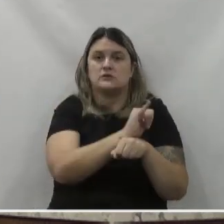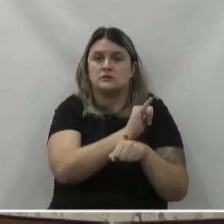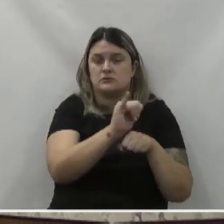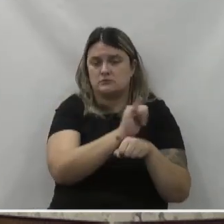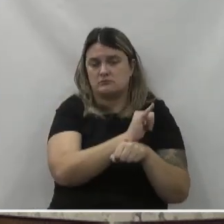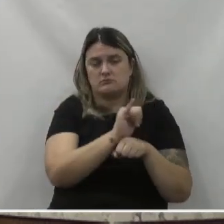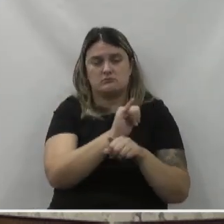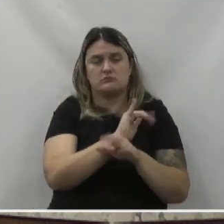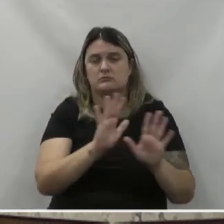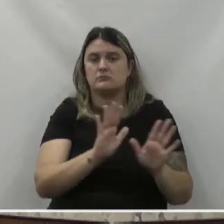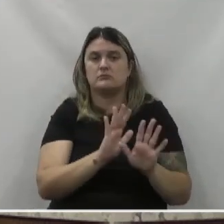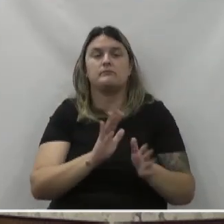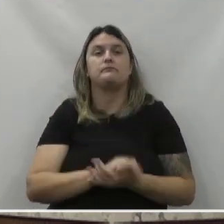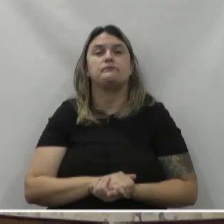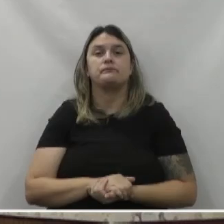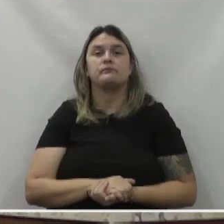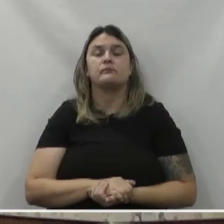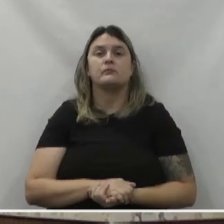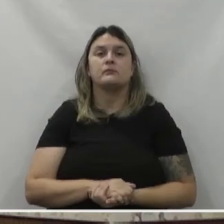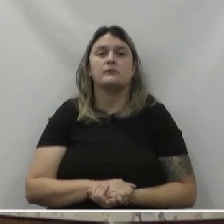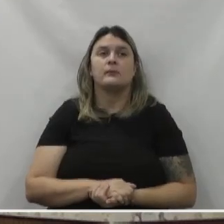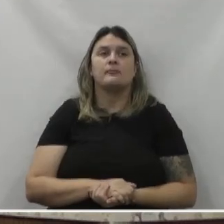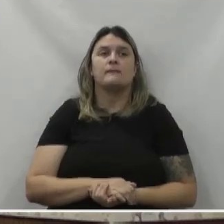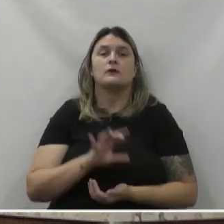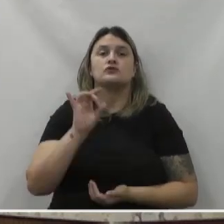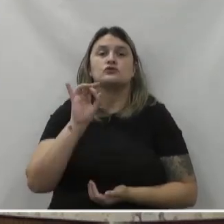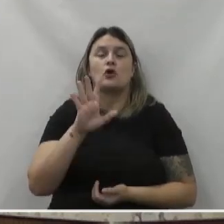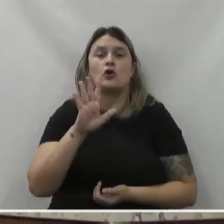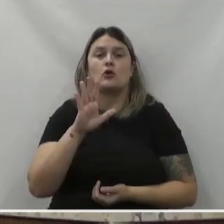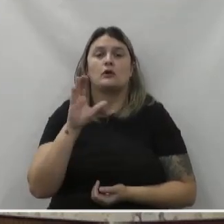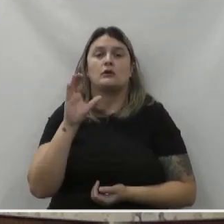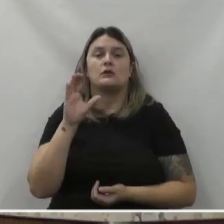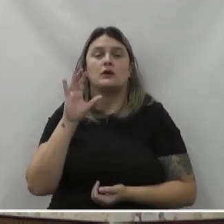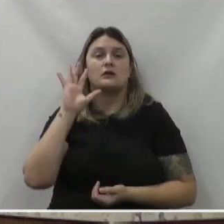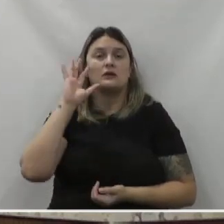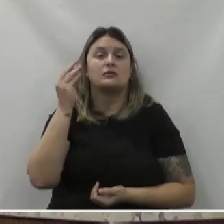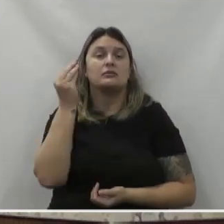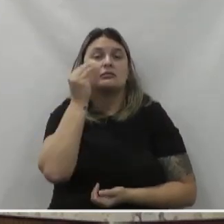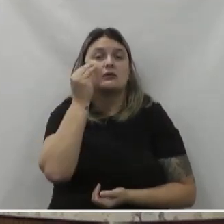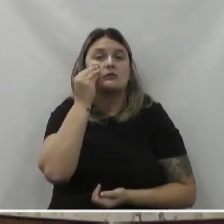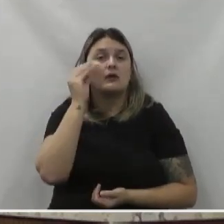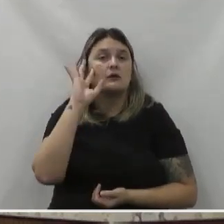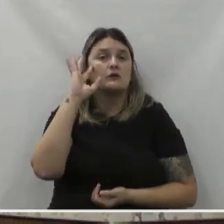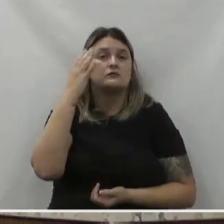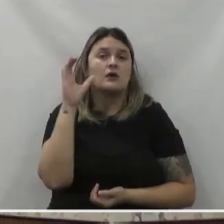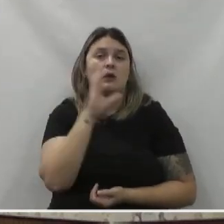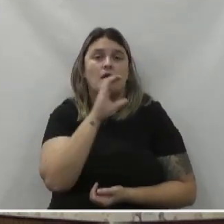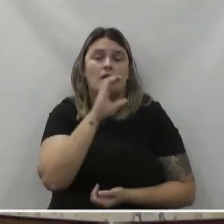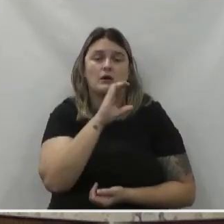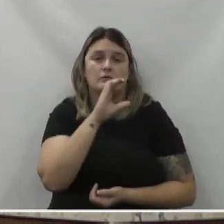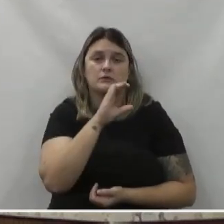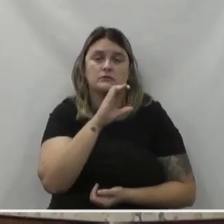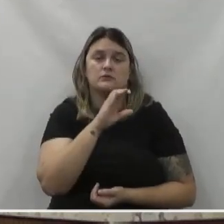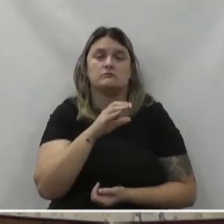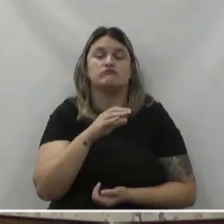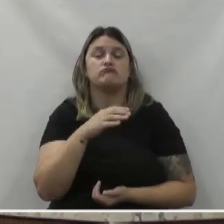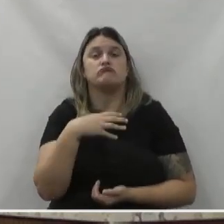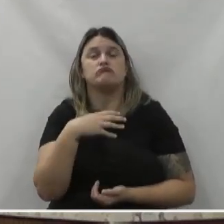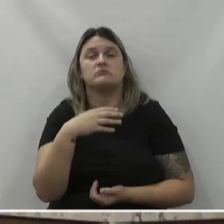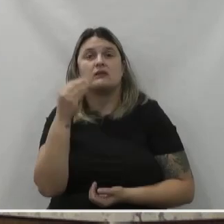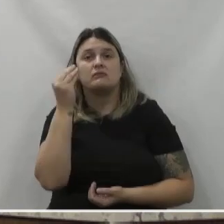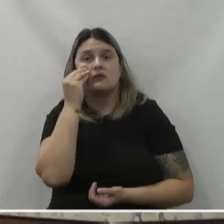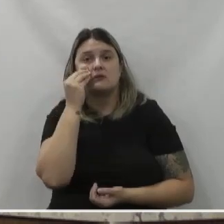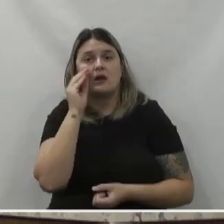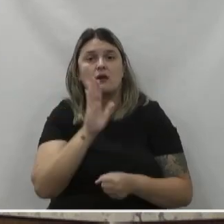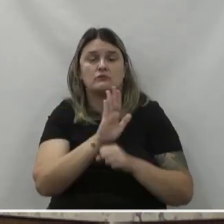outra solução. O que eu quis só fazer é dar celeridade em todo esse processo e que a gente, de alguma maneira,